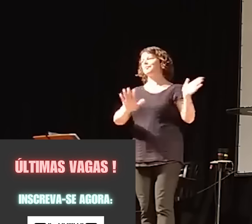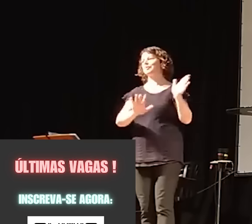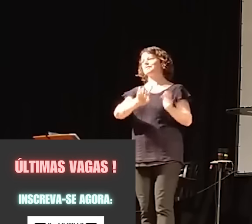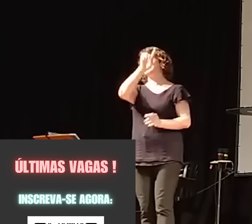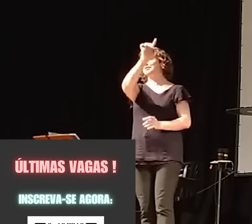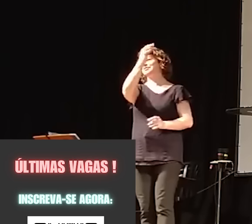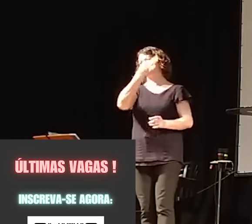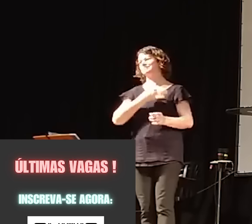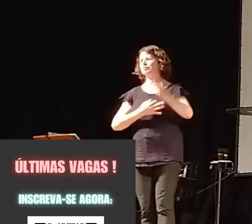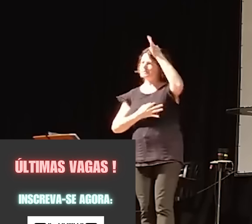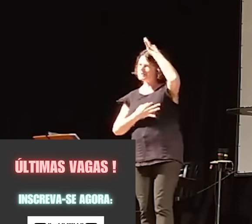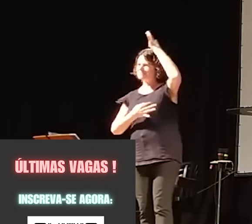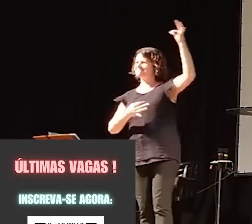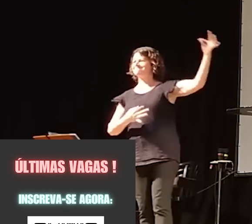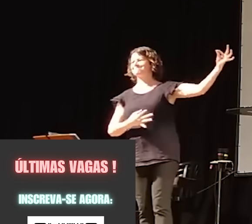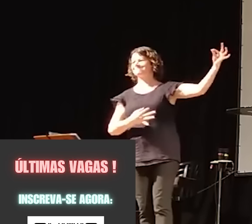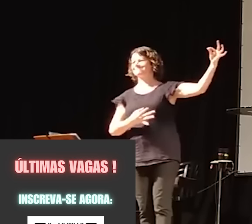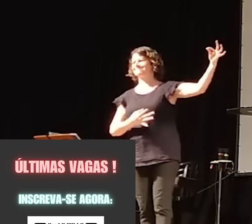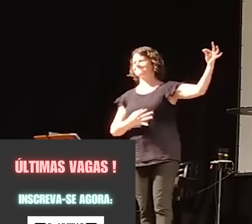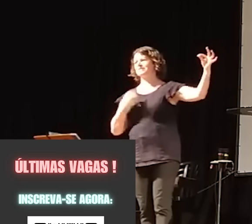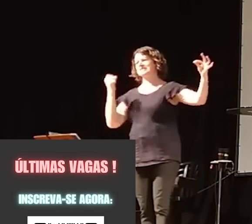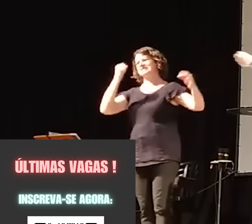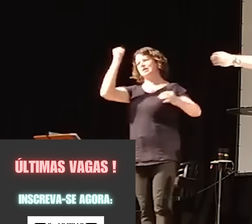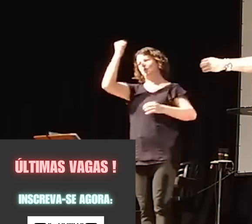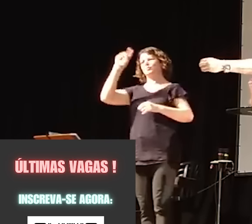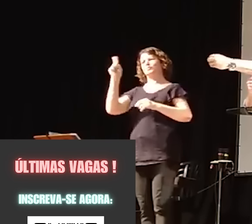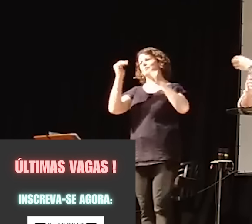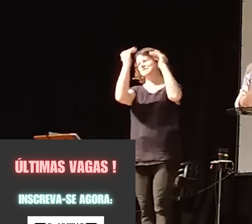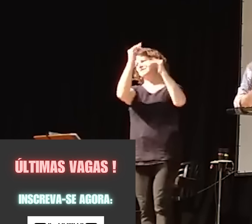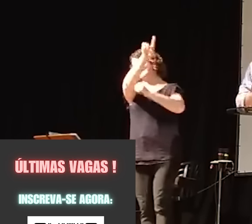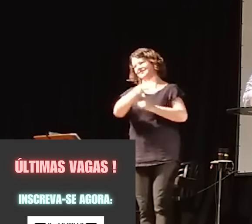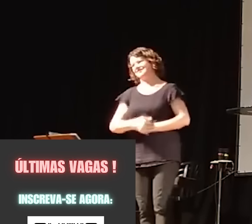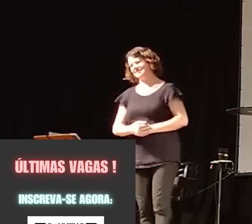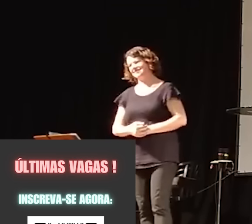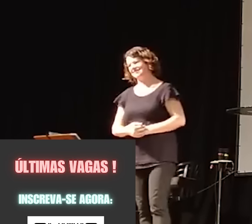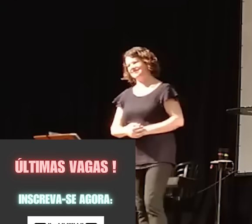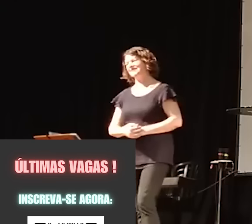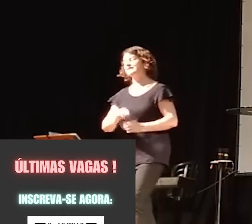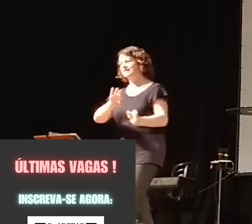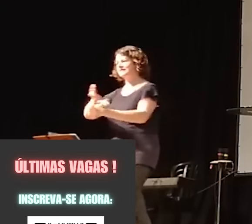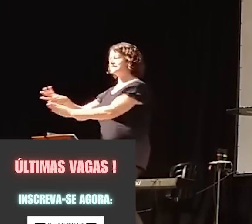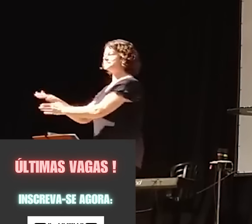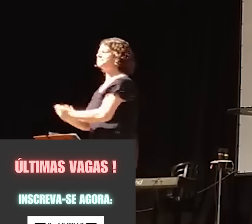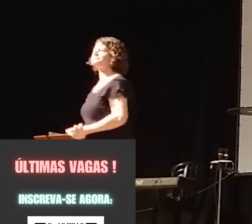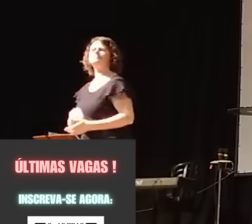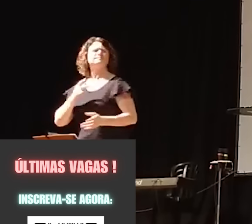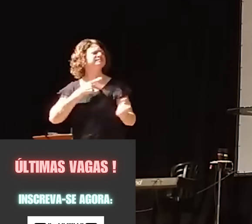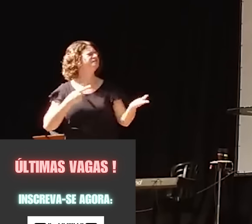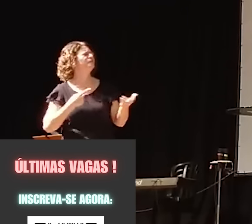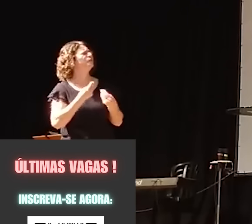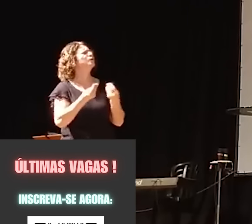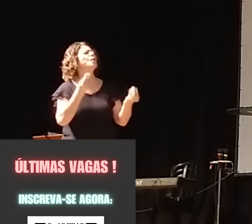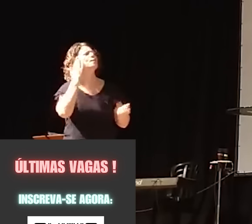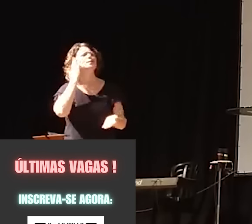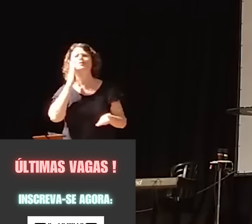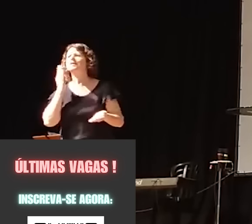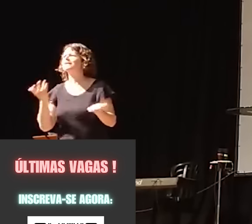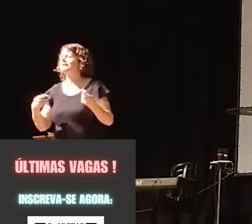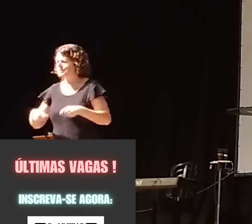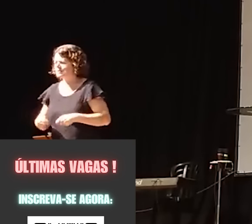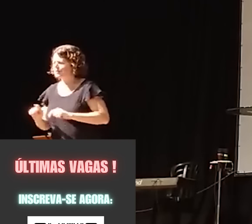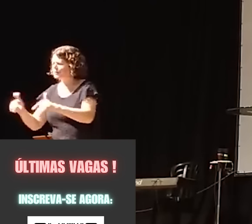a libertarás pastor como é que eu sei que eu devo devo lutar pela minha família como é que eu sei que eu devo lutar pelo meu casamento